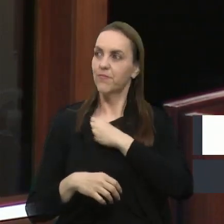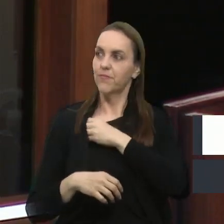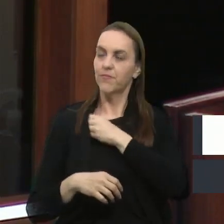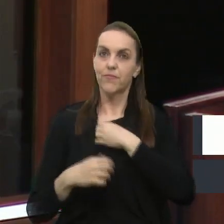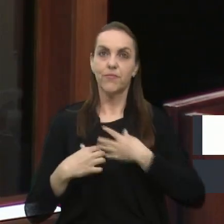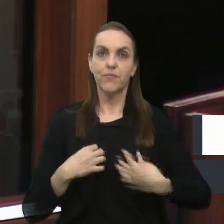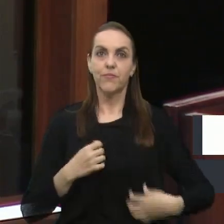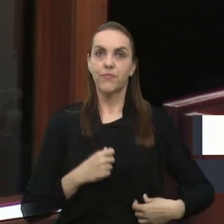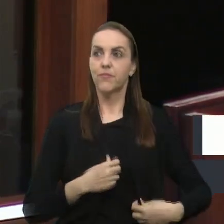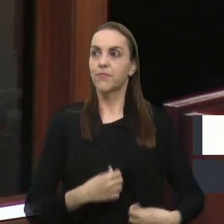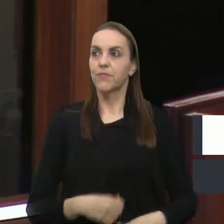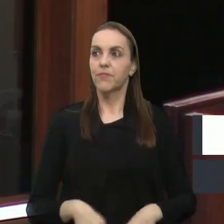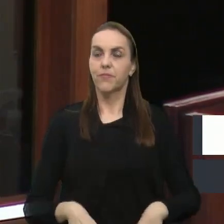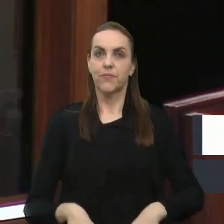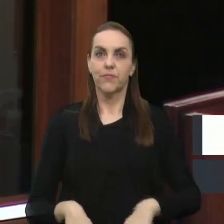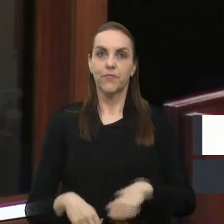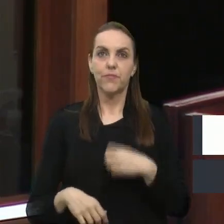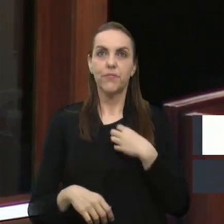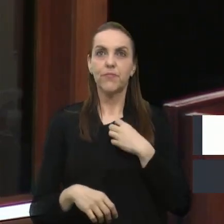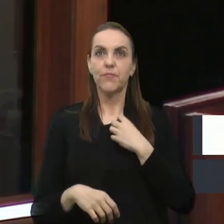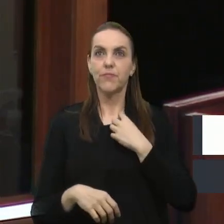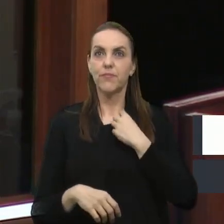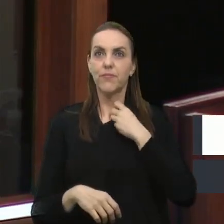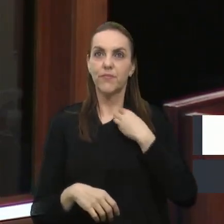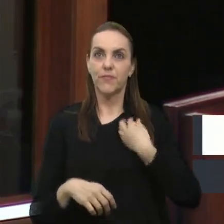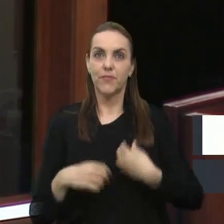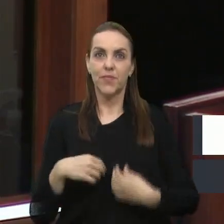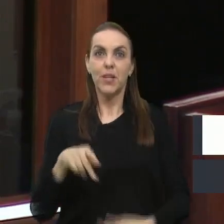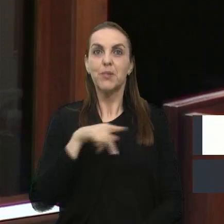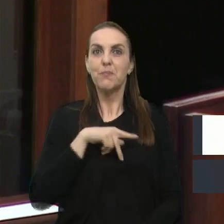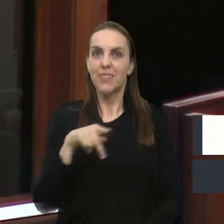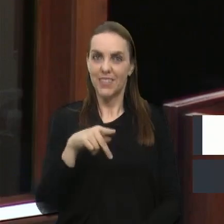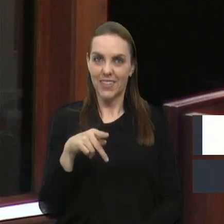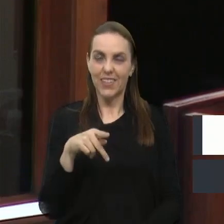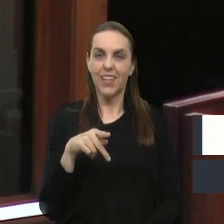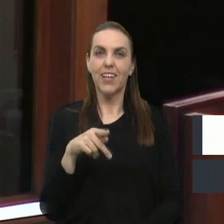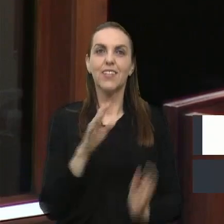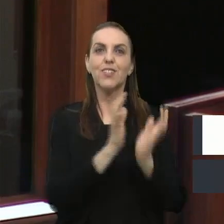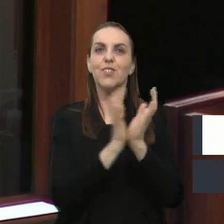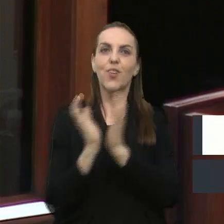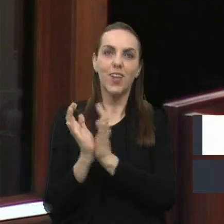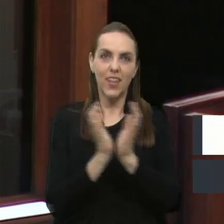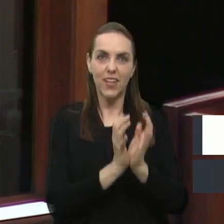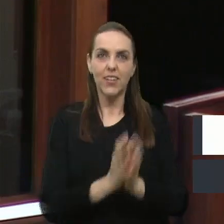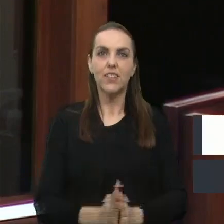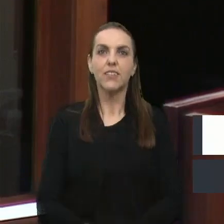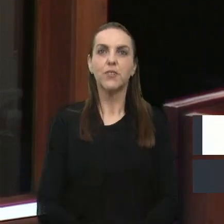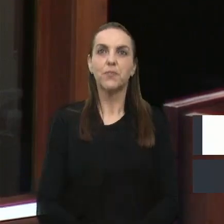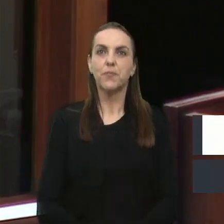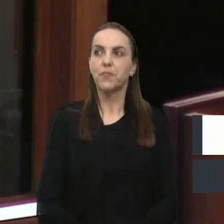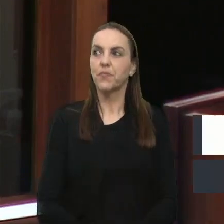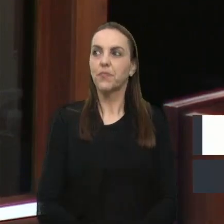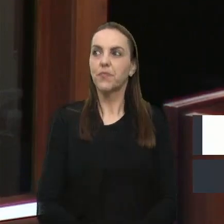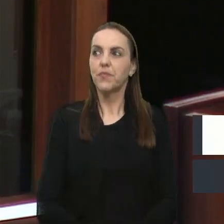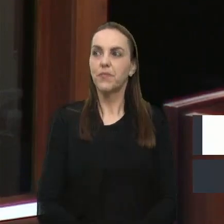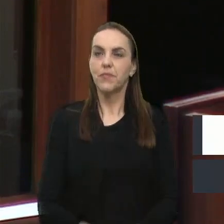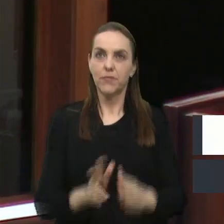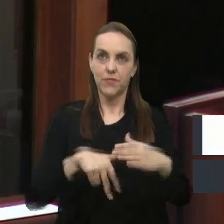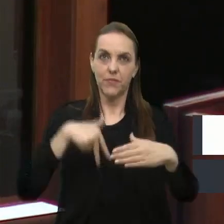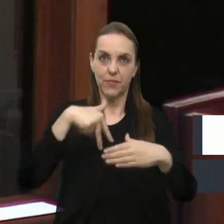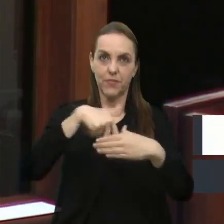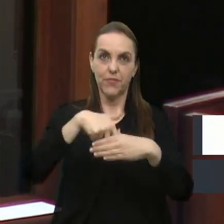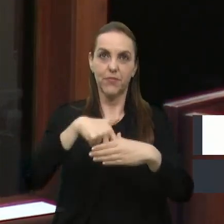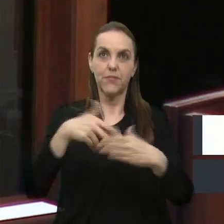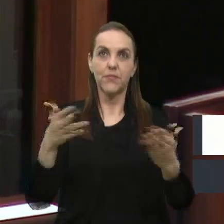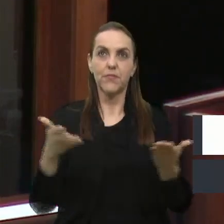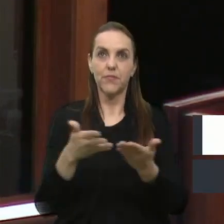só vê se está ok o computador. Tá, beleza. Senhor presidente, caros colegas, subo à tribuna hoje para falar